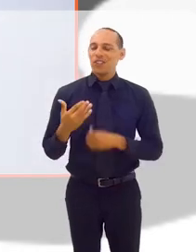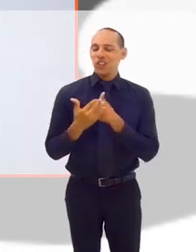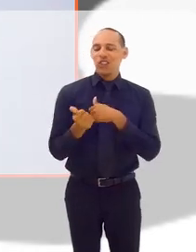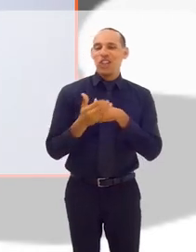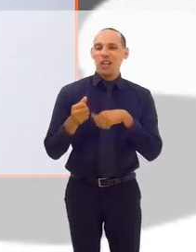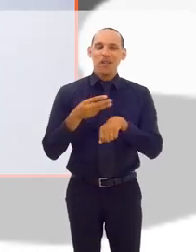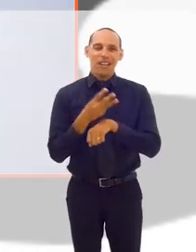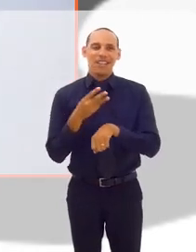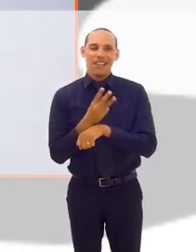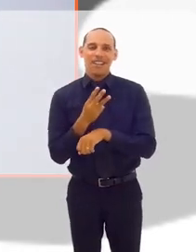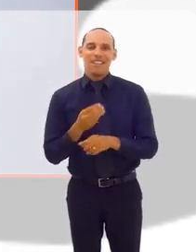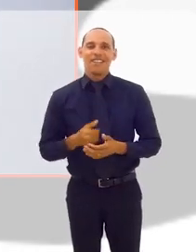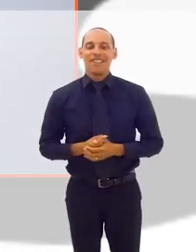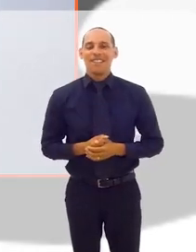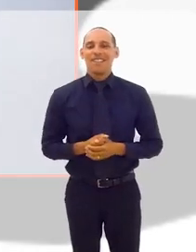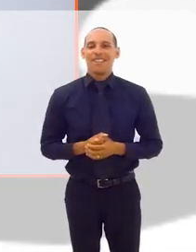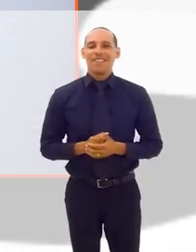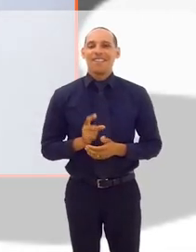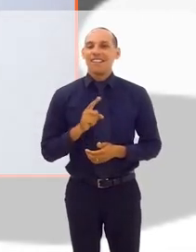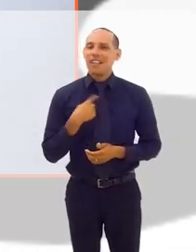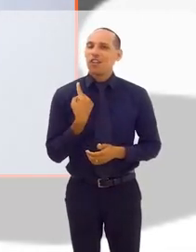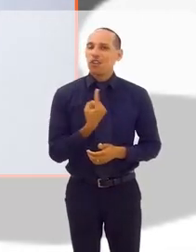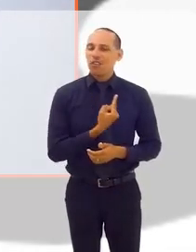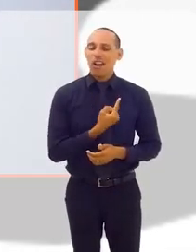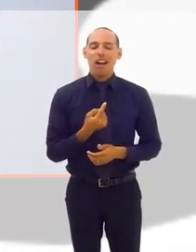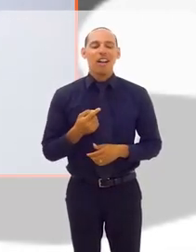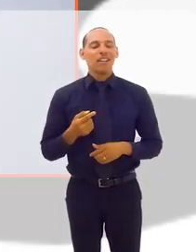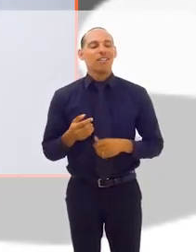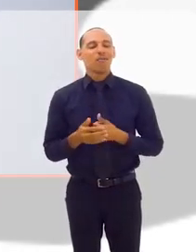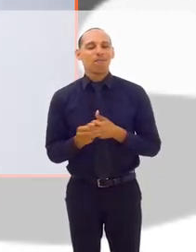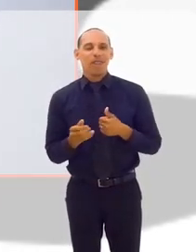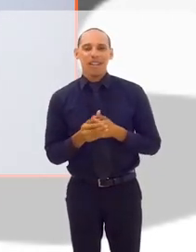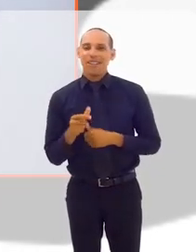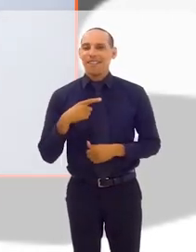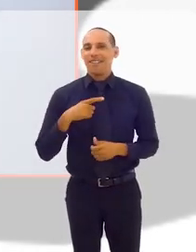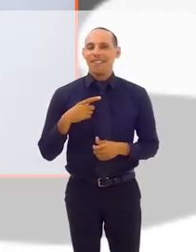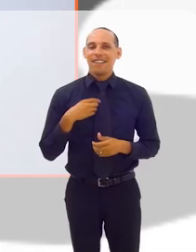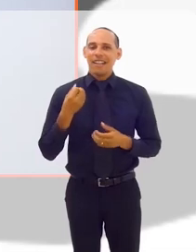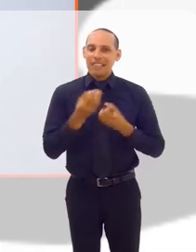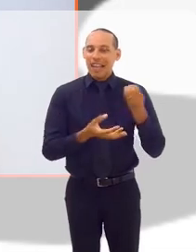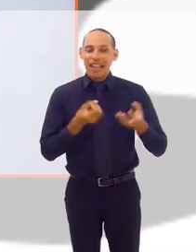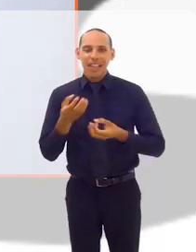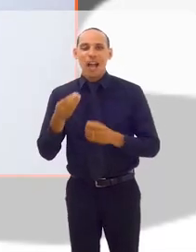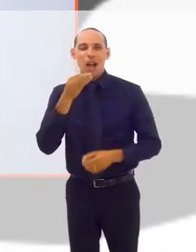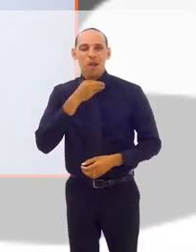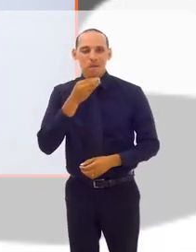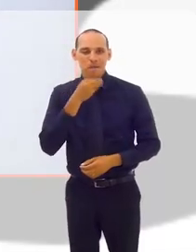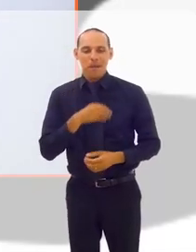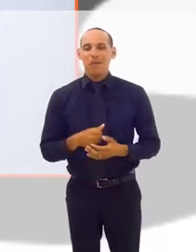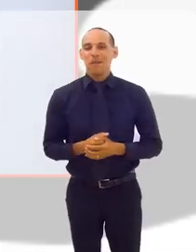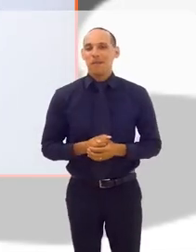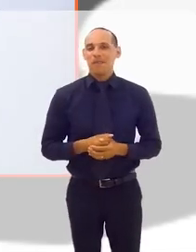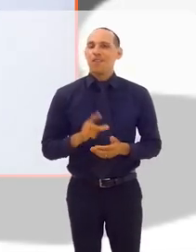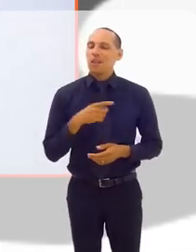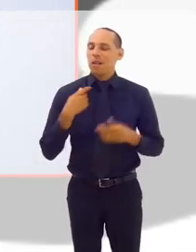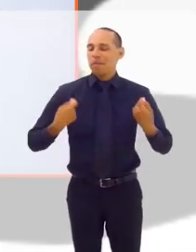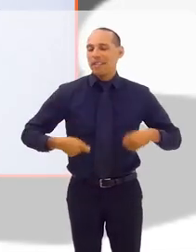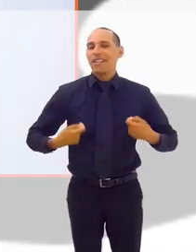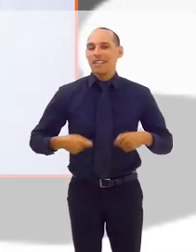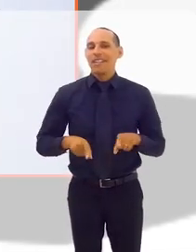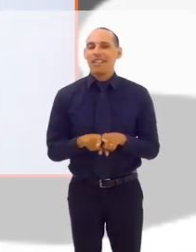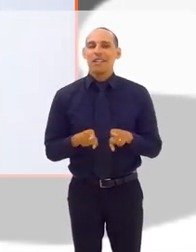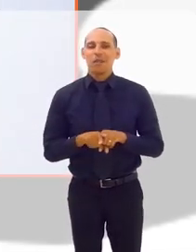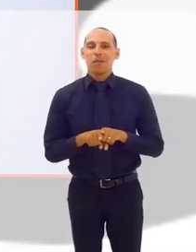11970196679. Pode chamar pelo WhatsApp. A gente tem o maior carinho em passar essas oportunidades. Nós